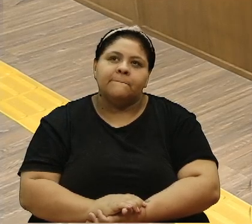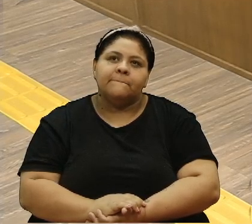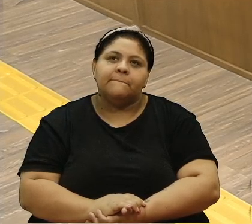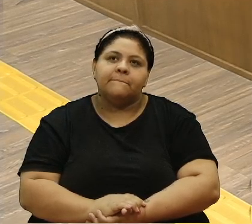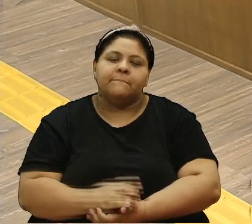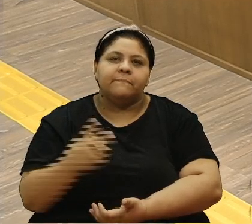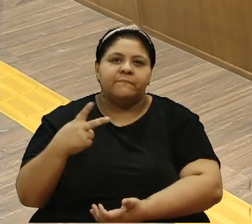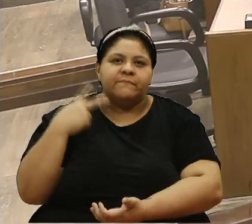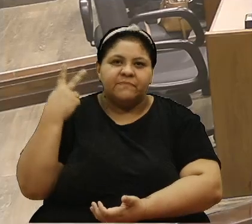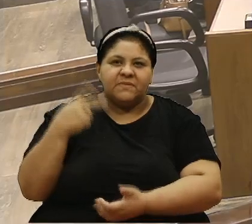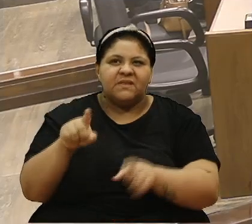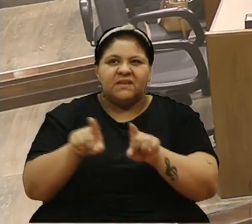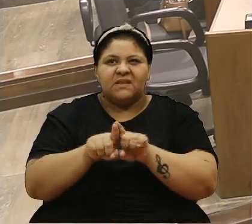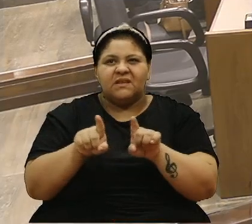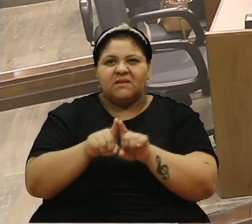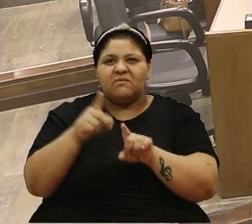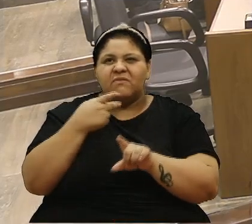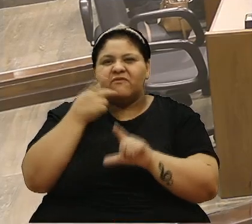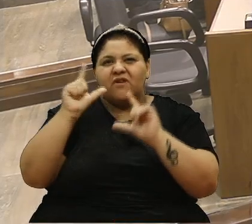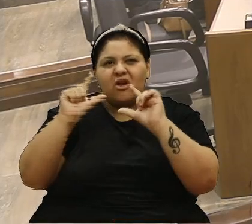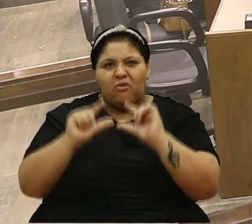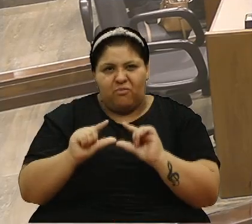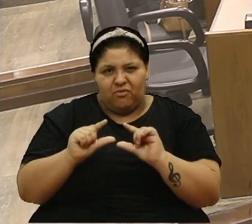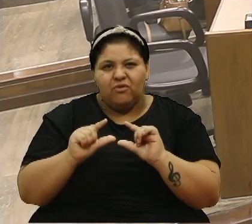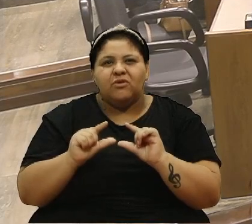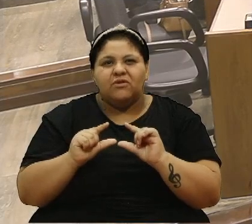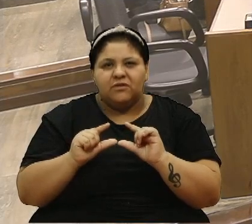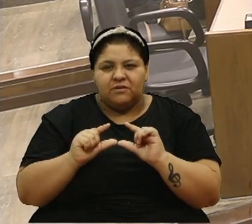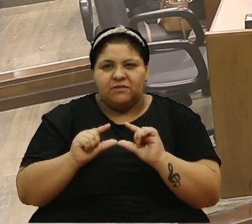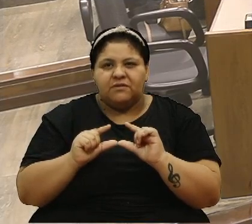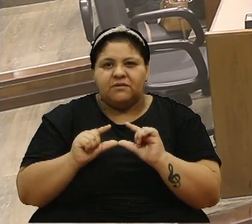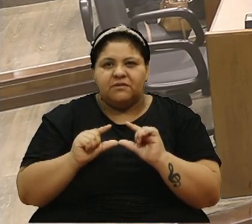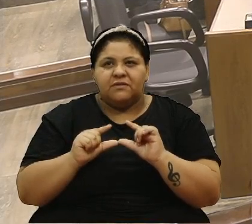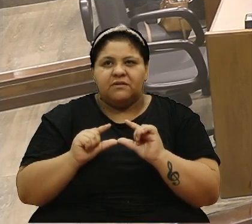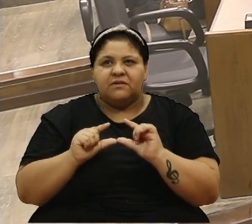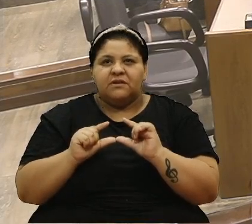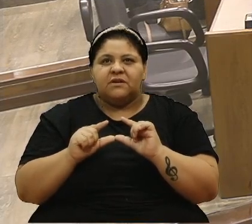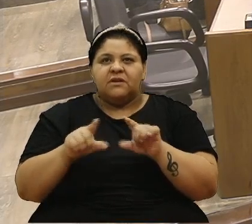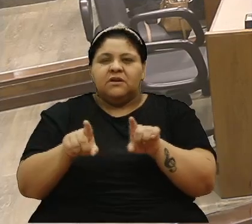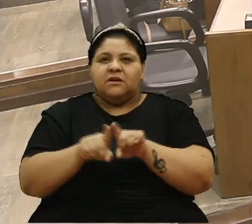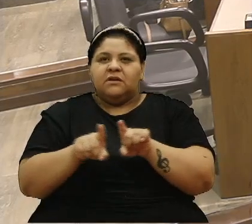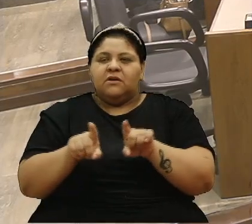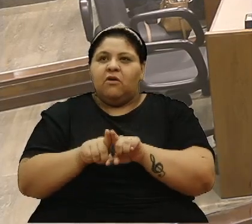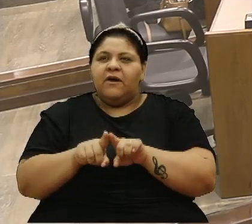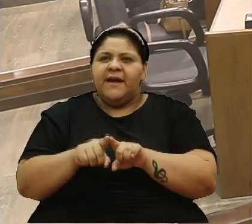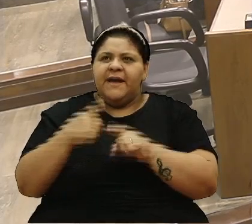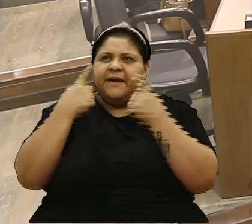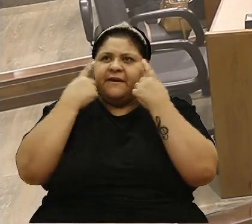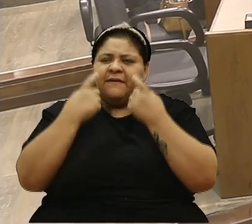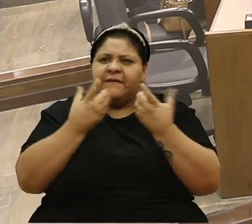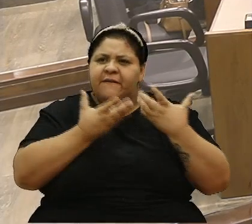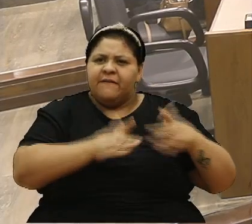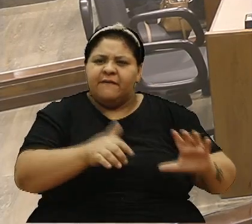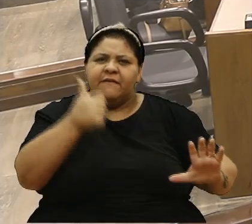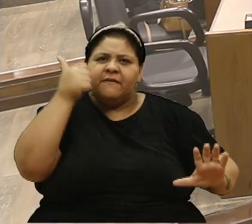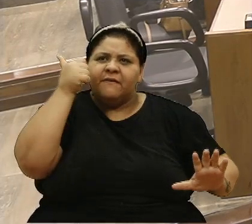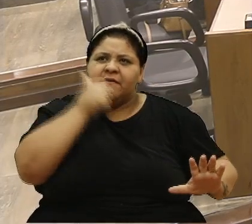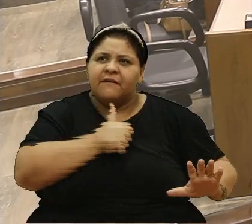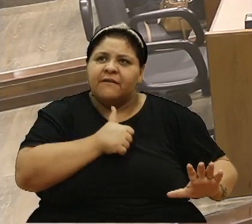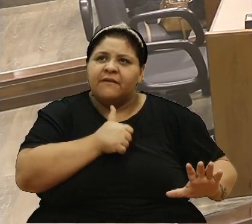Senhores vereadores, também vou falar um pouquinho, vereadora Andressa, da questão da violência contra a mulher. Já trouxemos